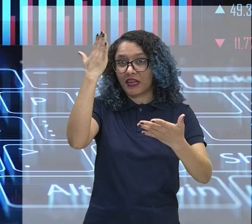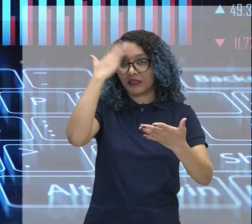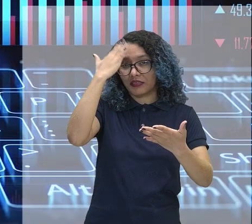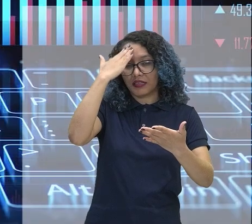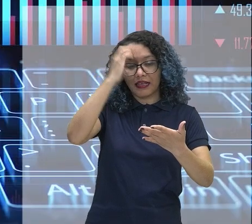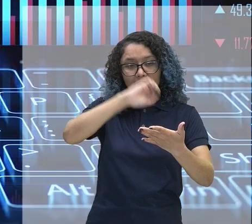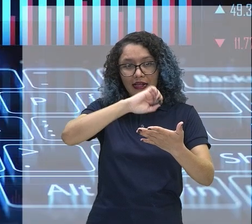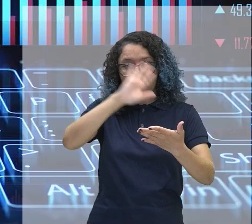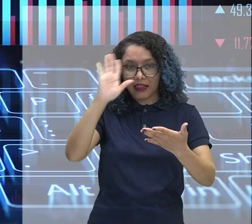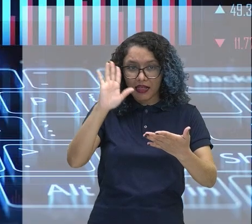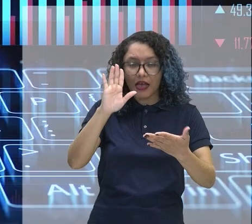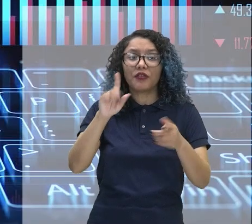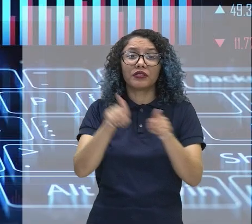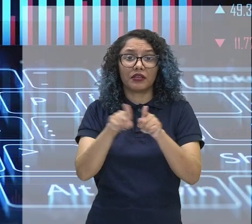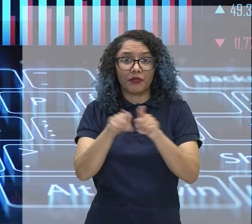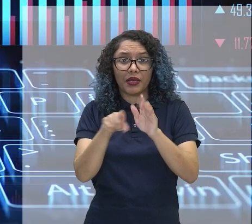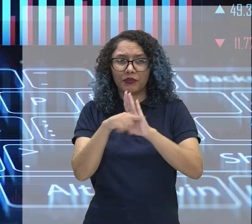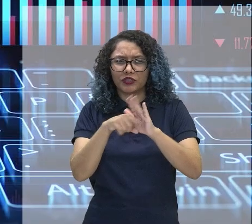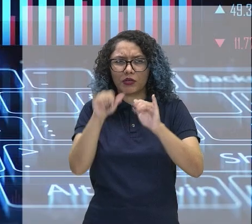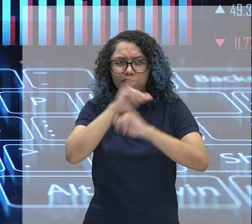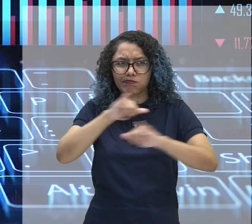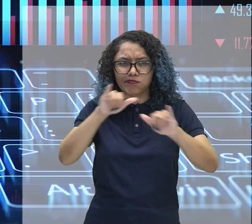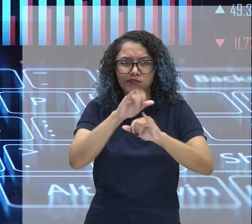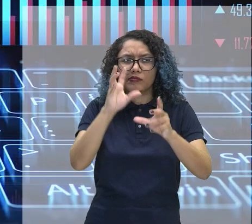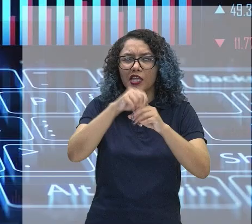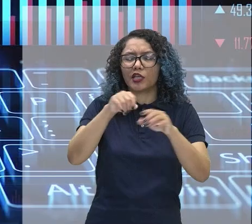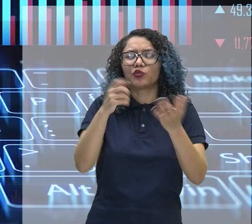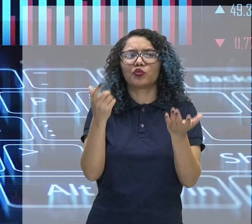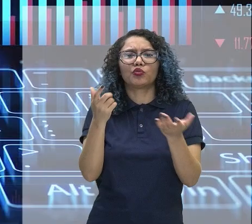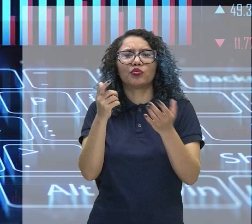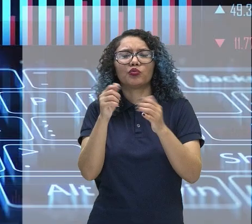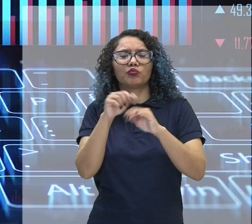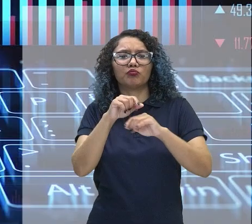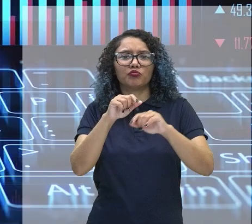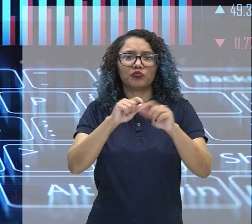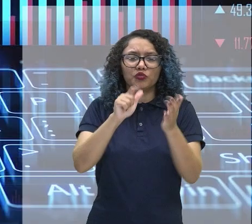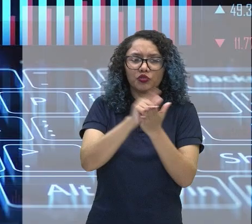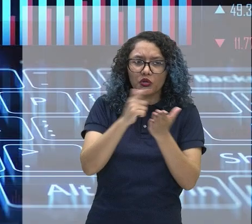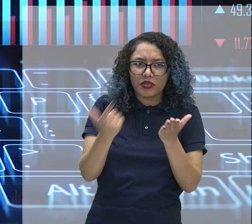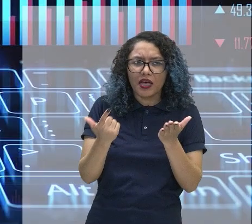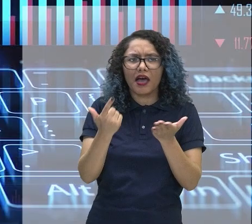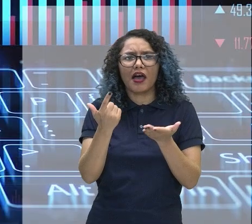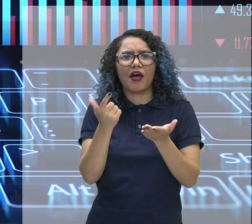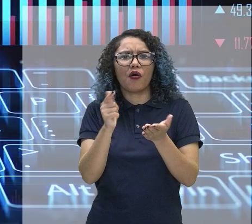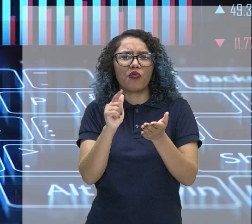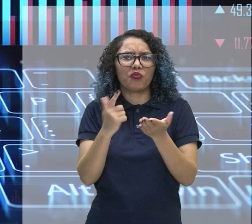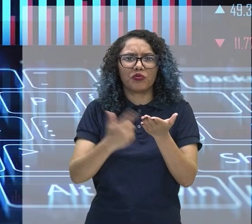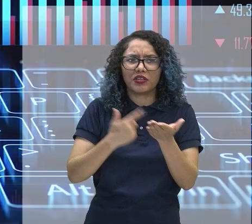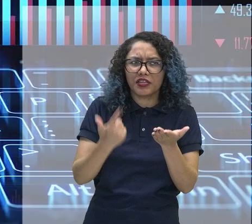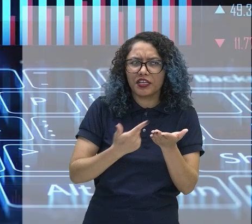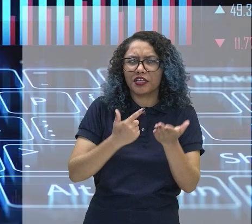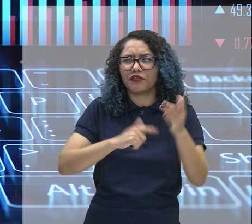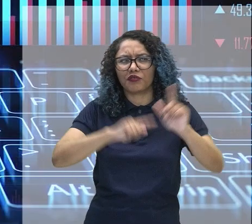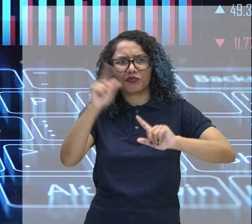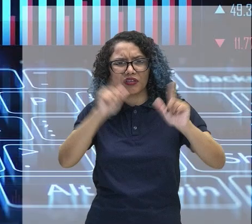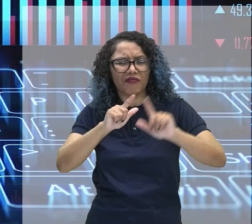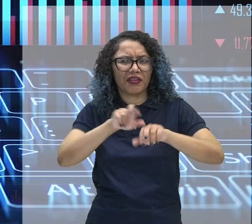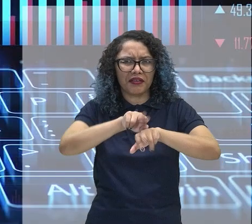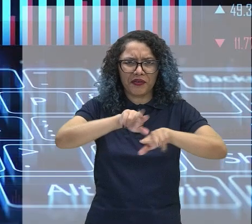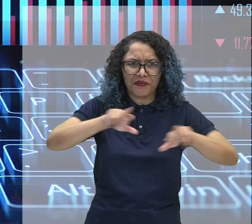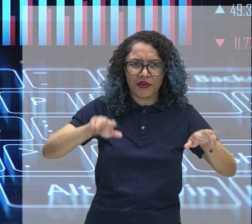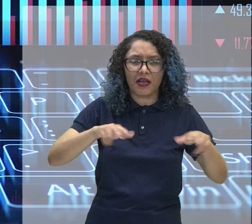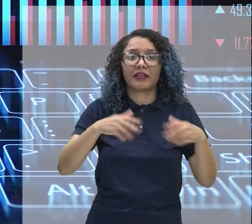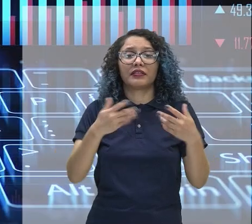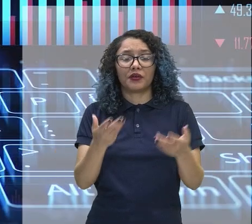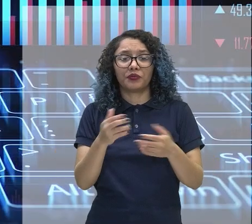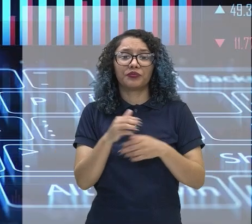e divulgação de pesquisas em jornais, revistas, panfletos, livros e televisão. Então, é sobre esse assunto que eu